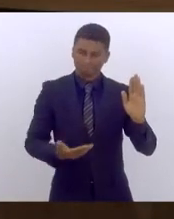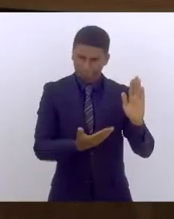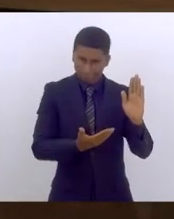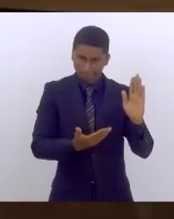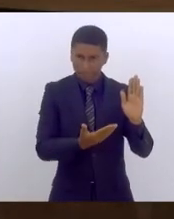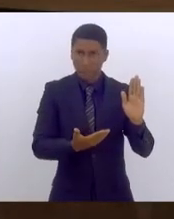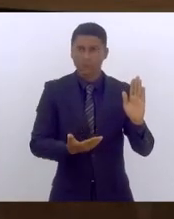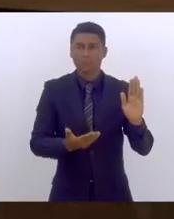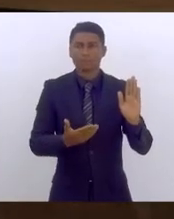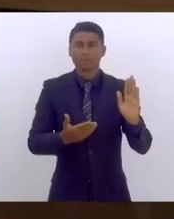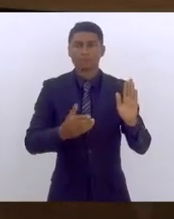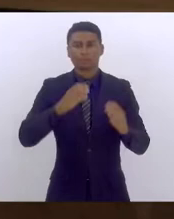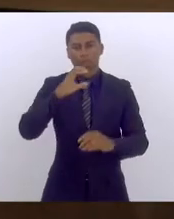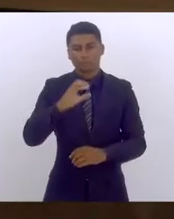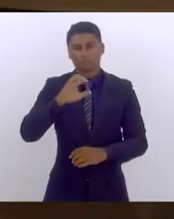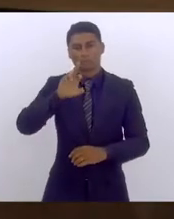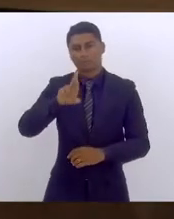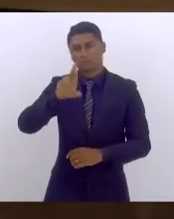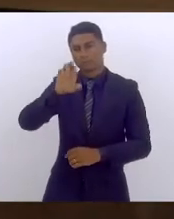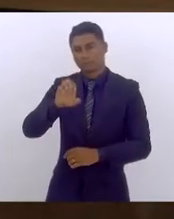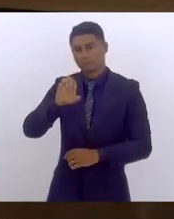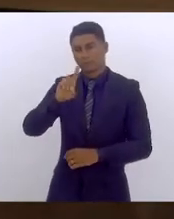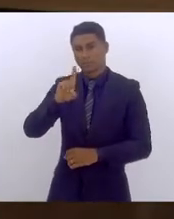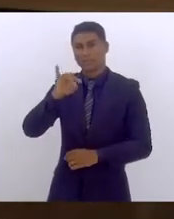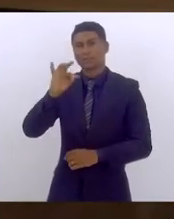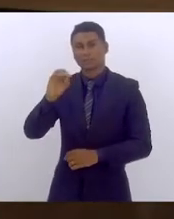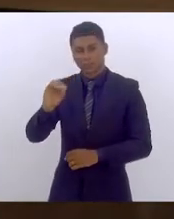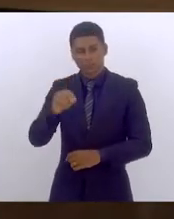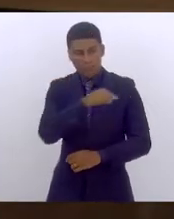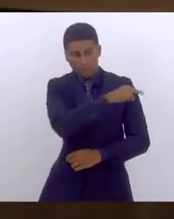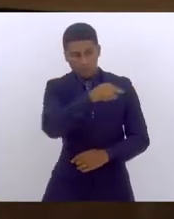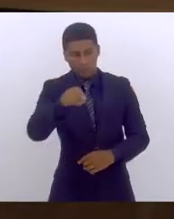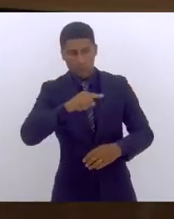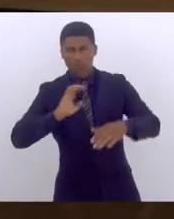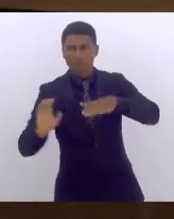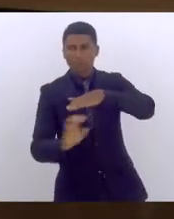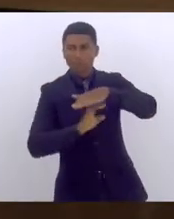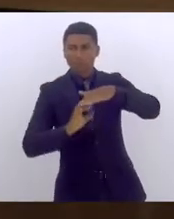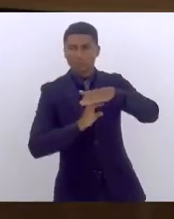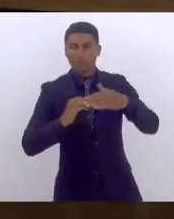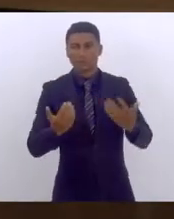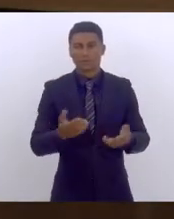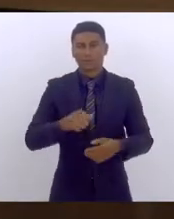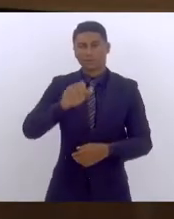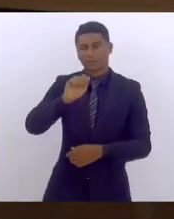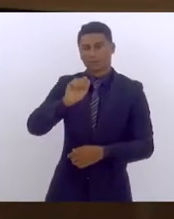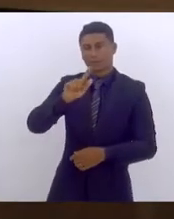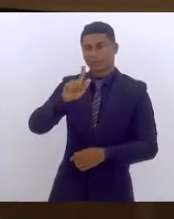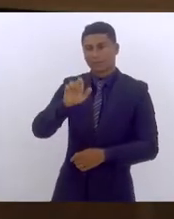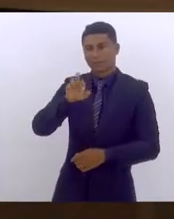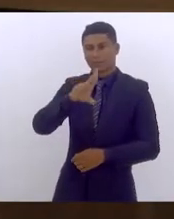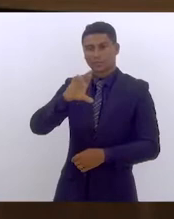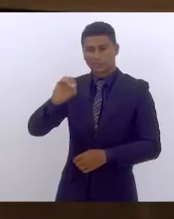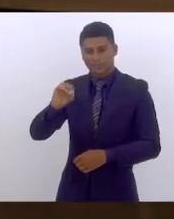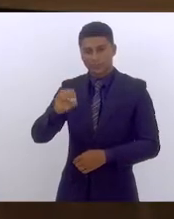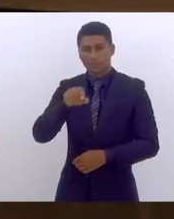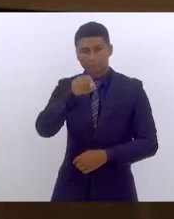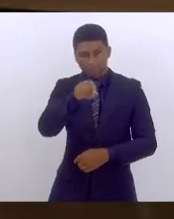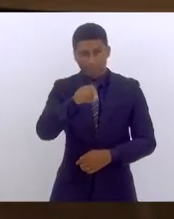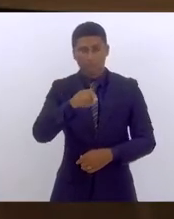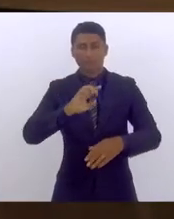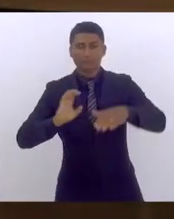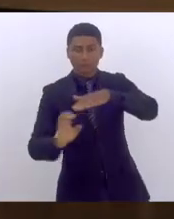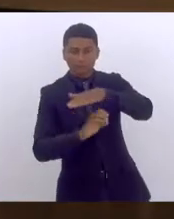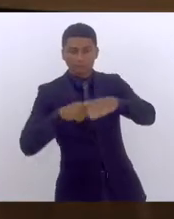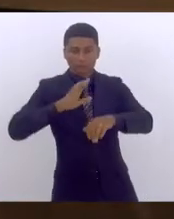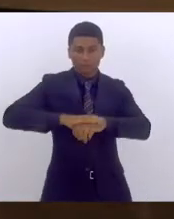concessão de crédito para essas empresas, que haja Rio, seja essa empresa de